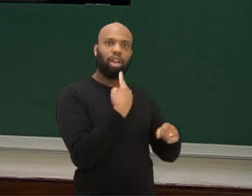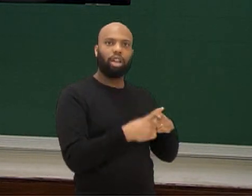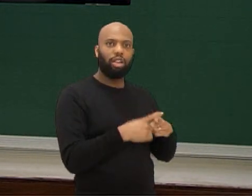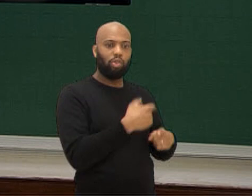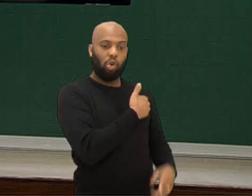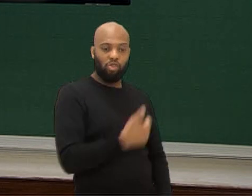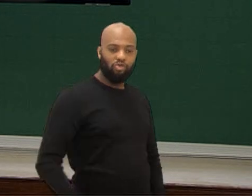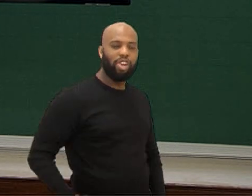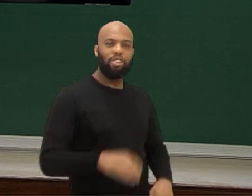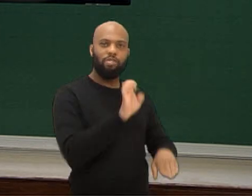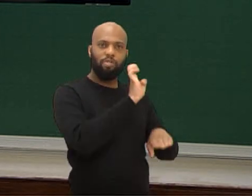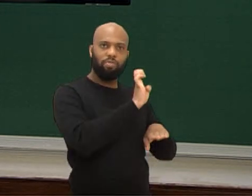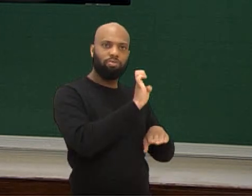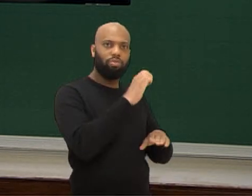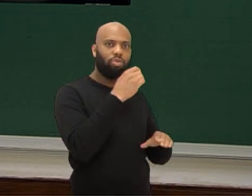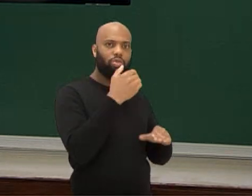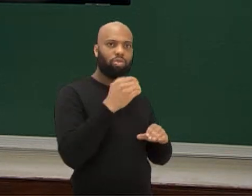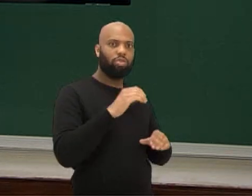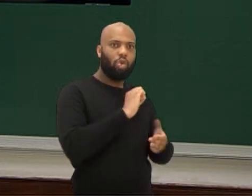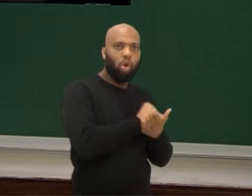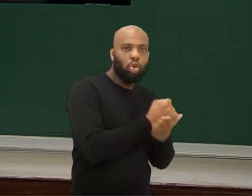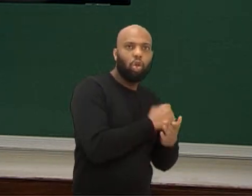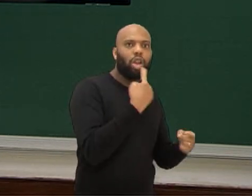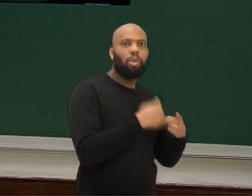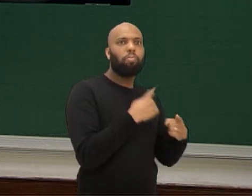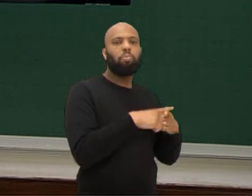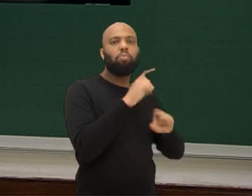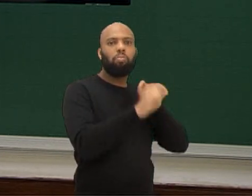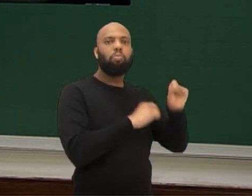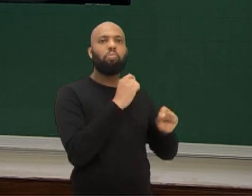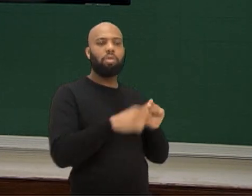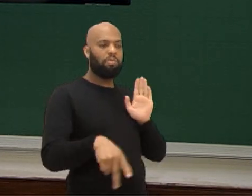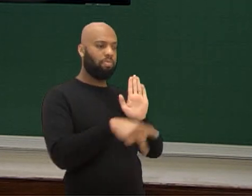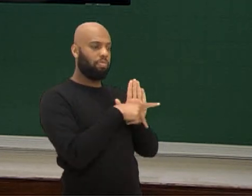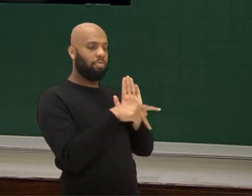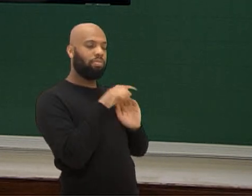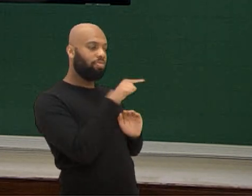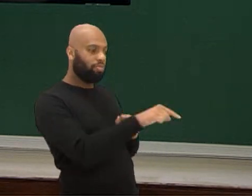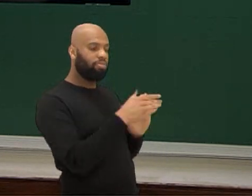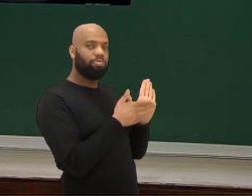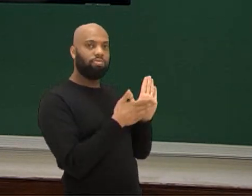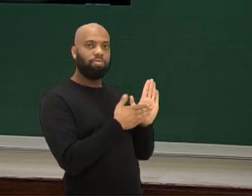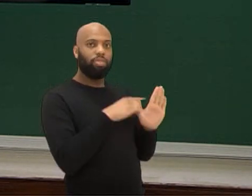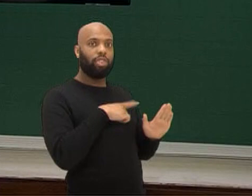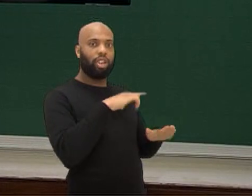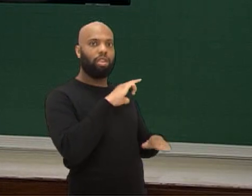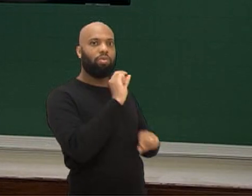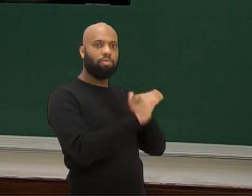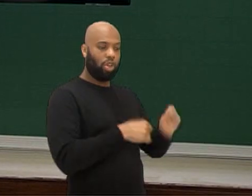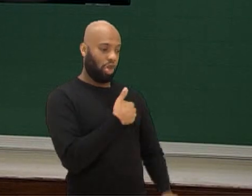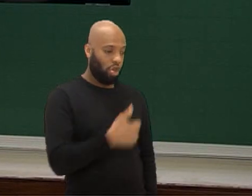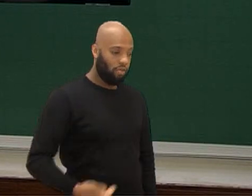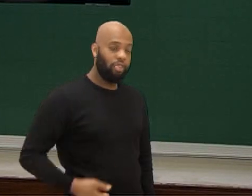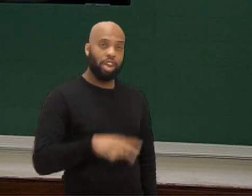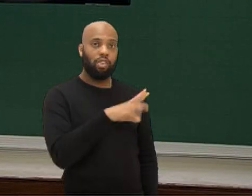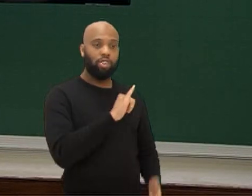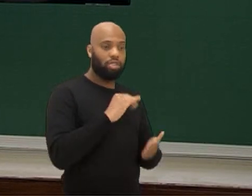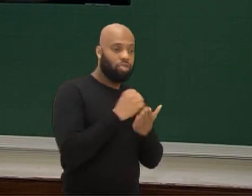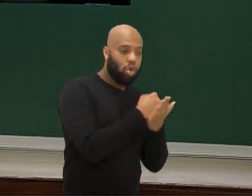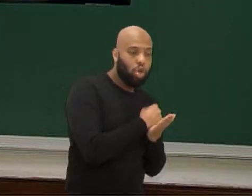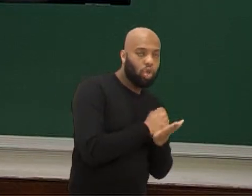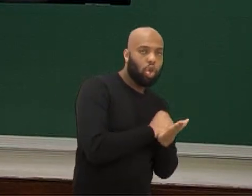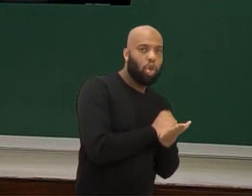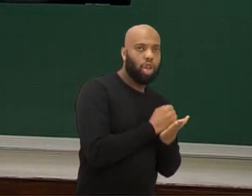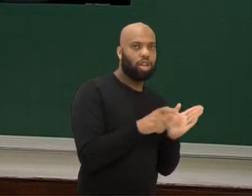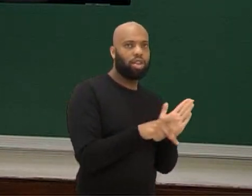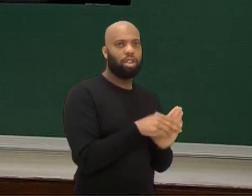capitalismo, na ideia da proposta socialista, o Estado iria controlar a